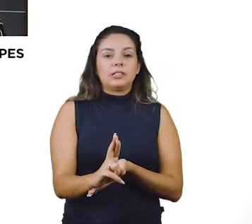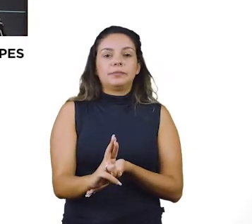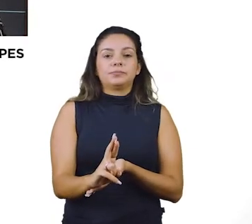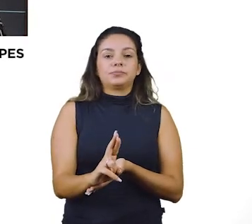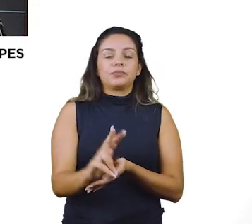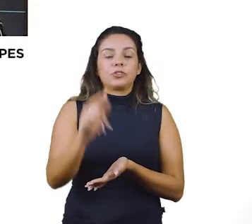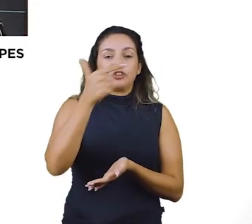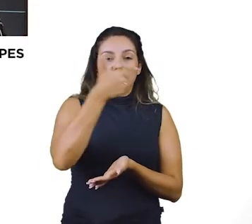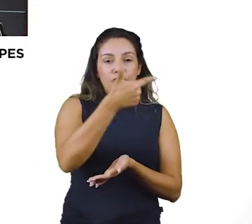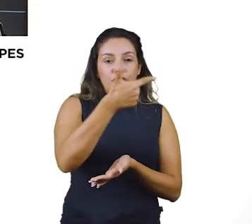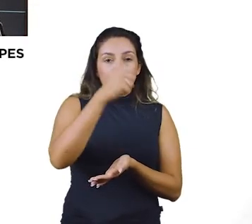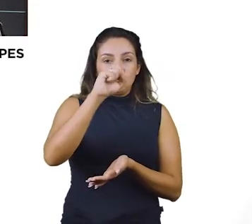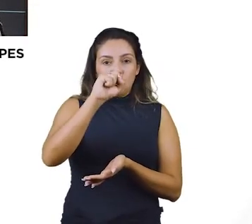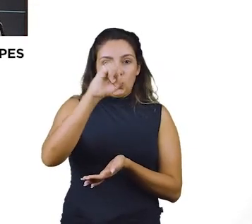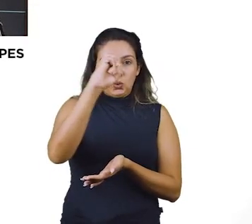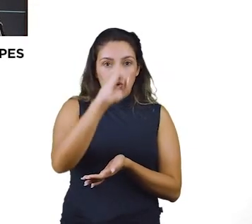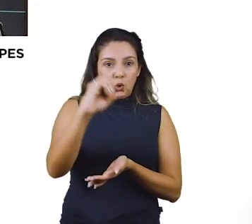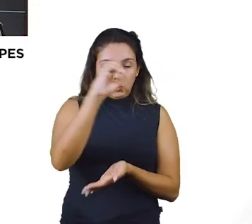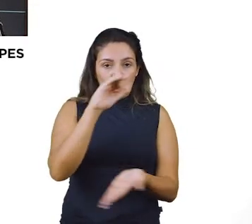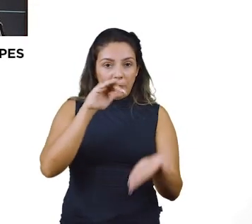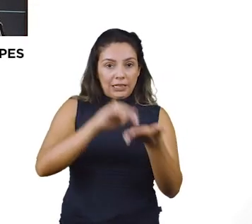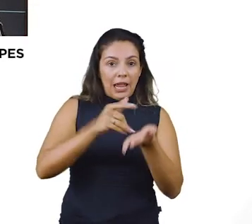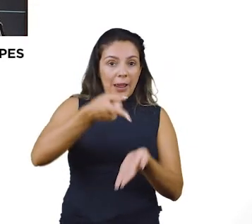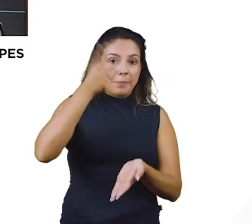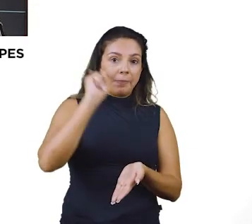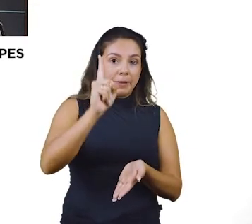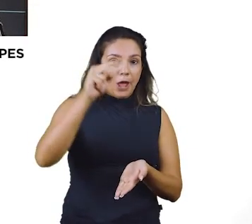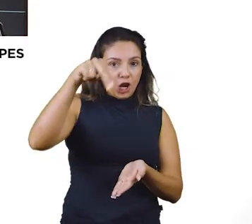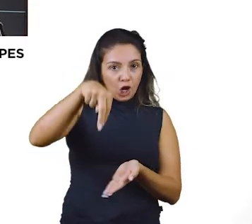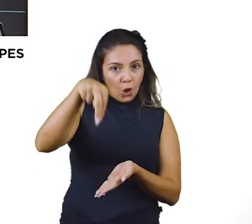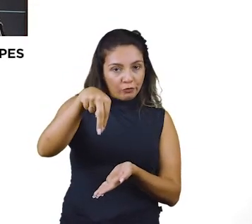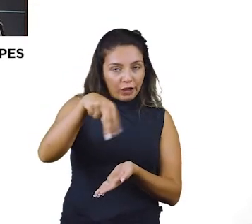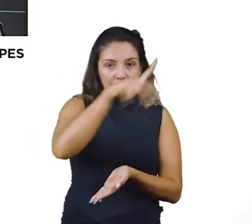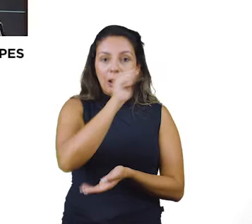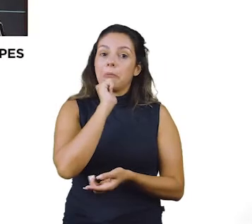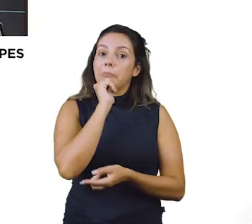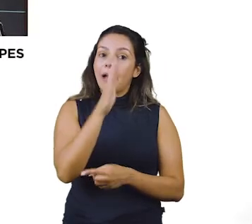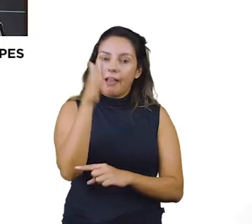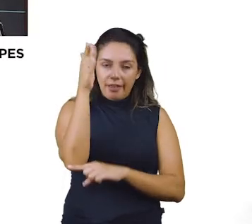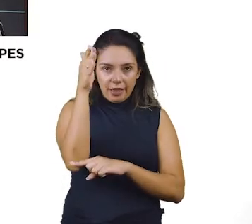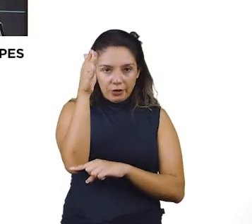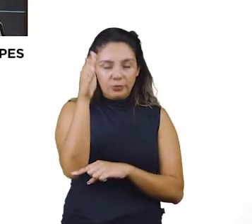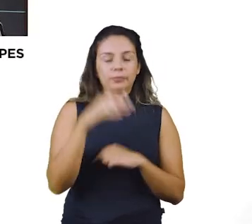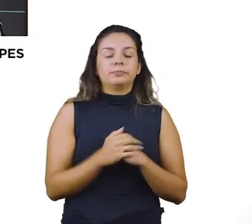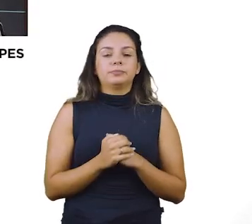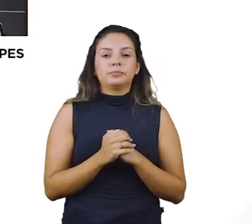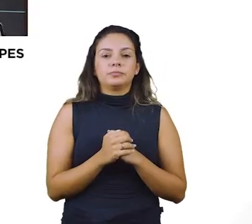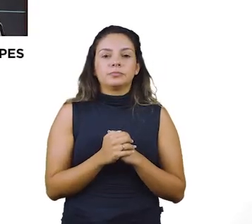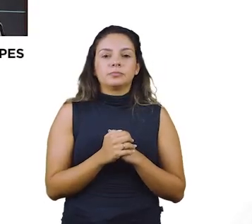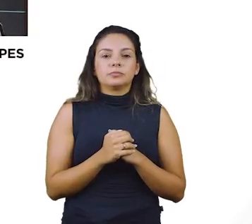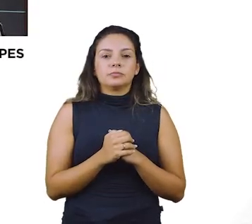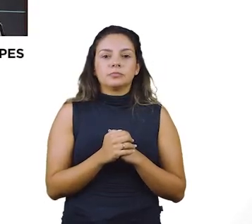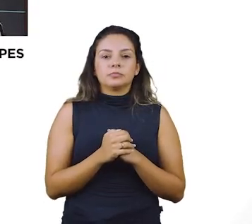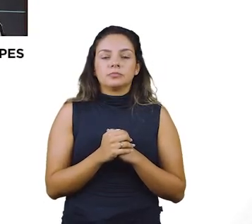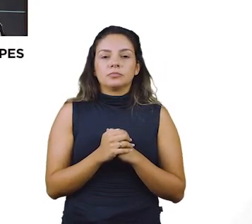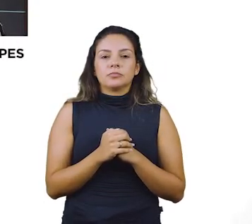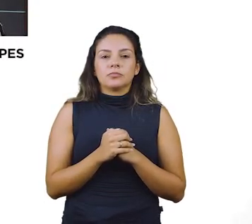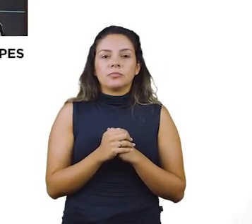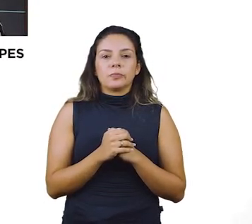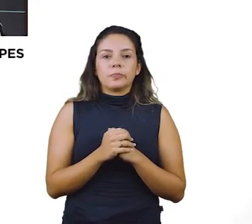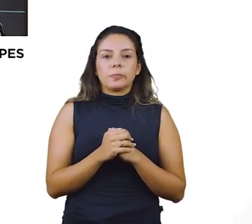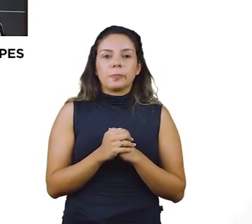de outubro a 1º de novembro. Né? O evento será no Grande Hotel, como foi falado agora há pouco, e a gente espera um